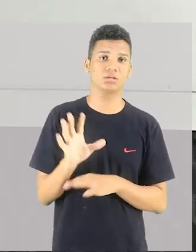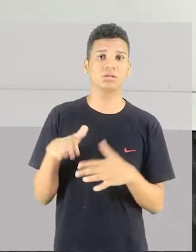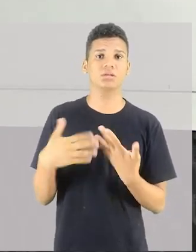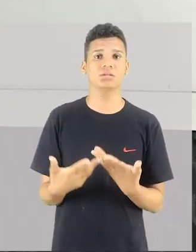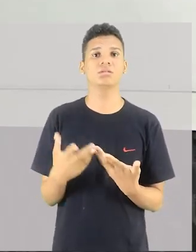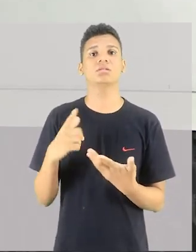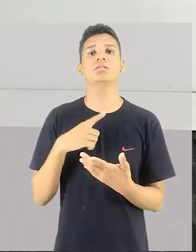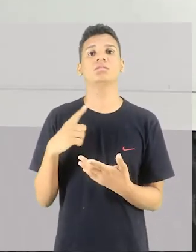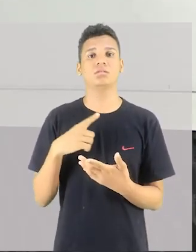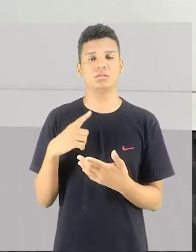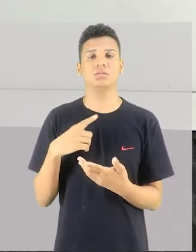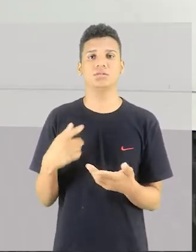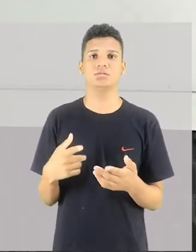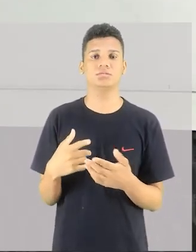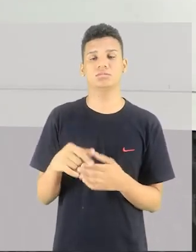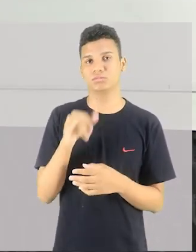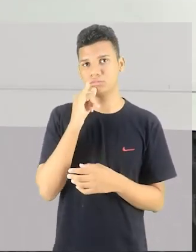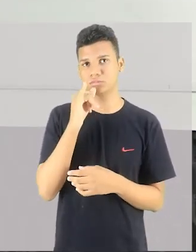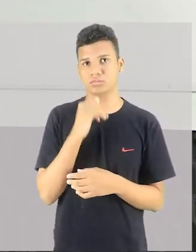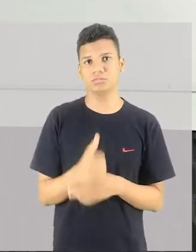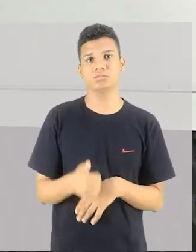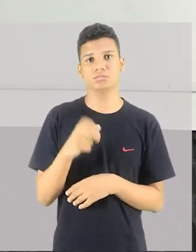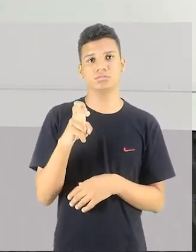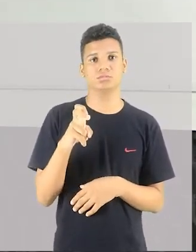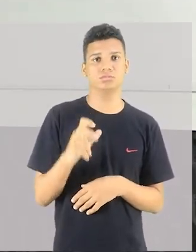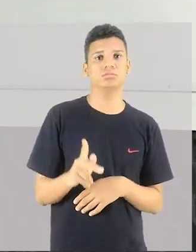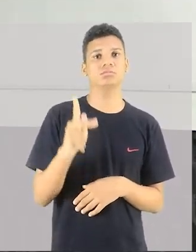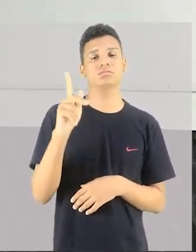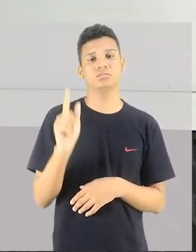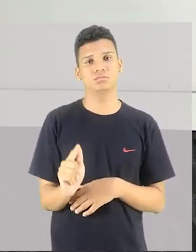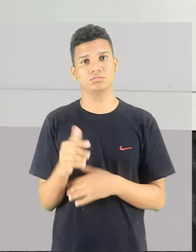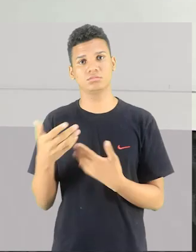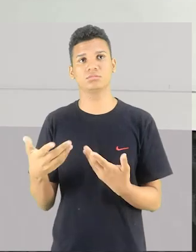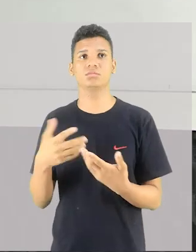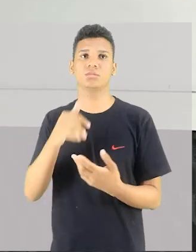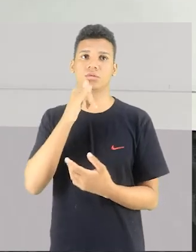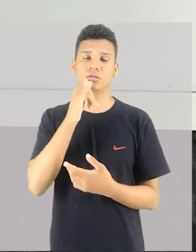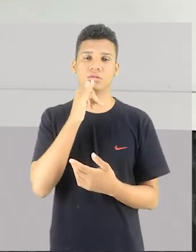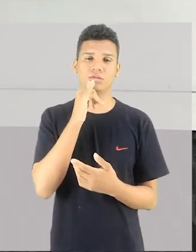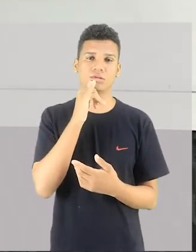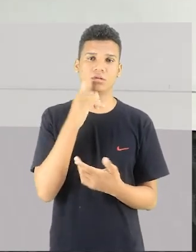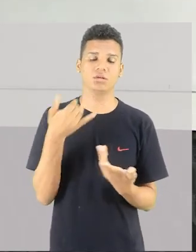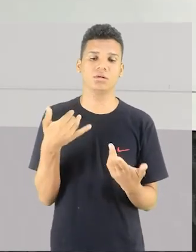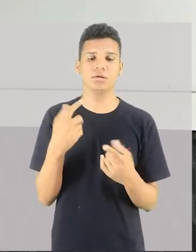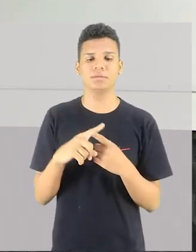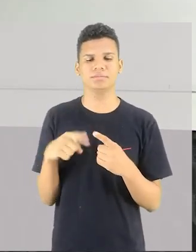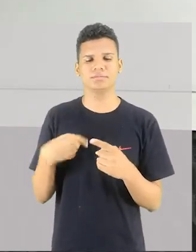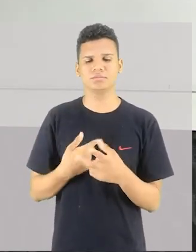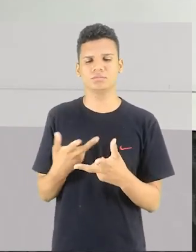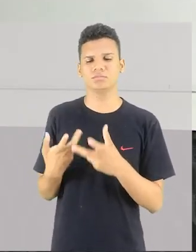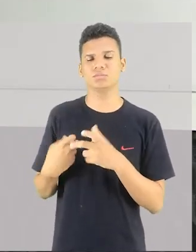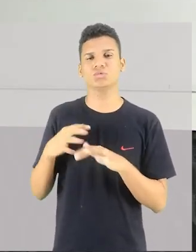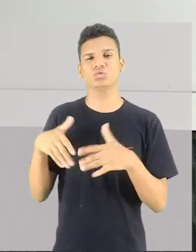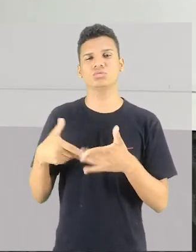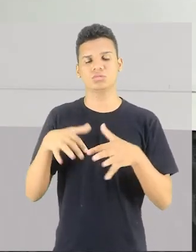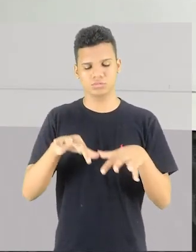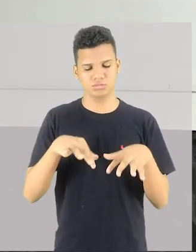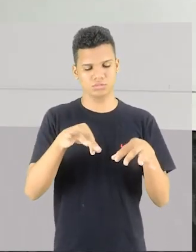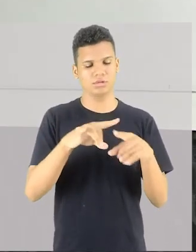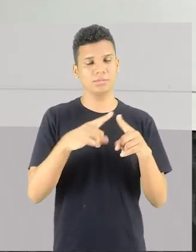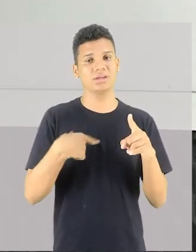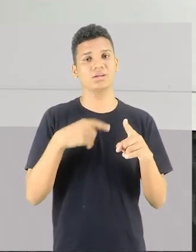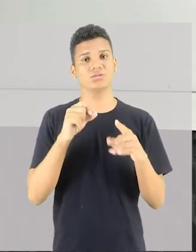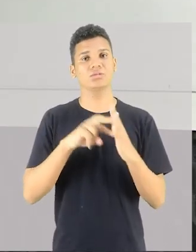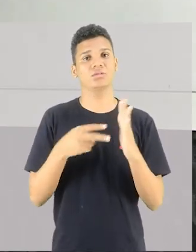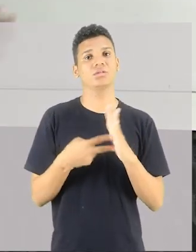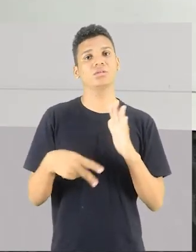tem exatos 15 Kg ora turma então basta para eu saber quantos sacos né porque a relação aqui